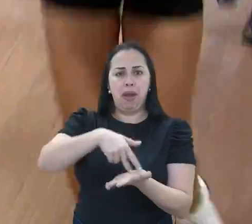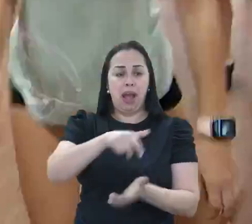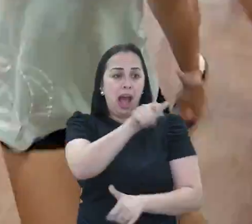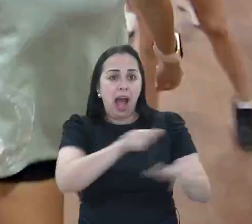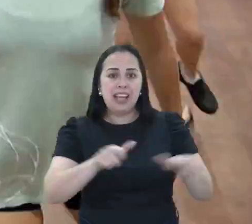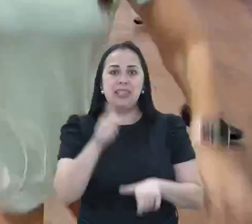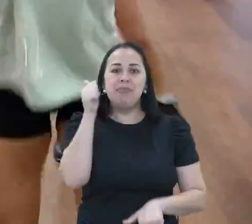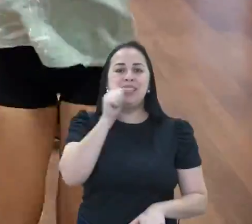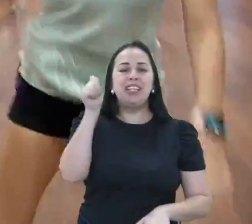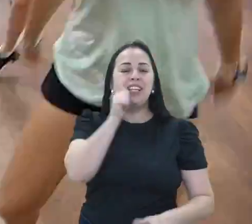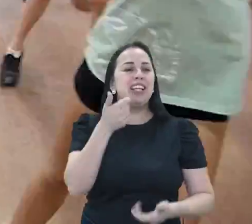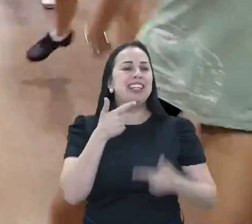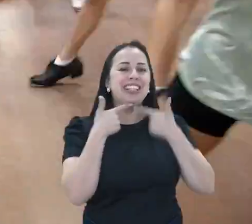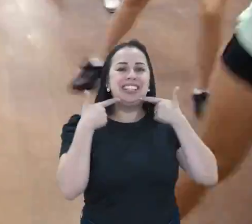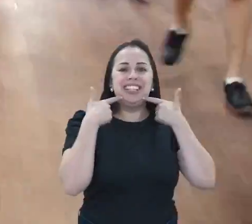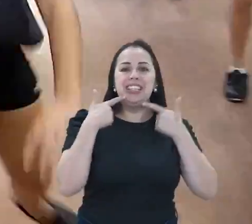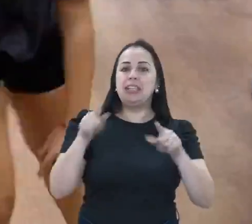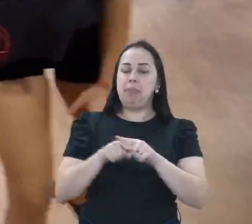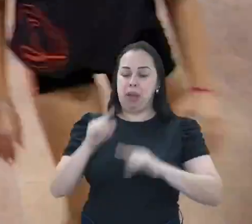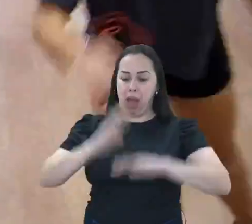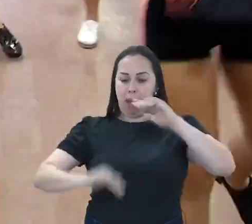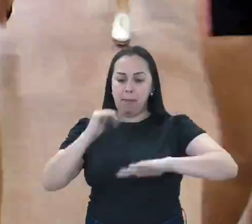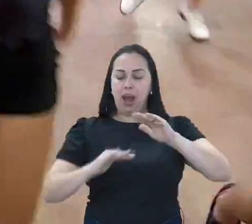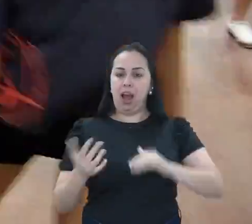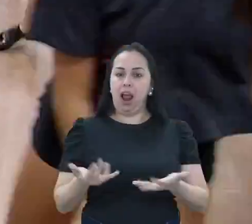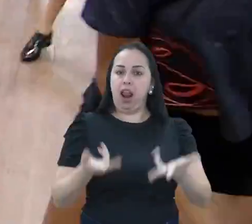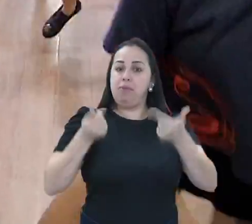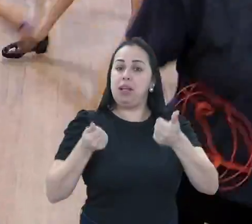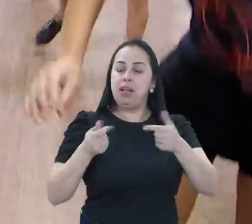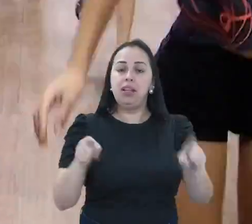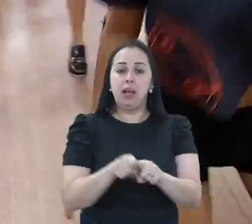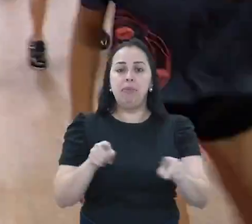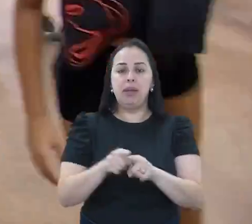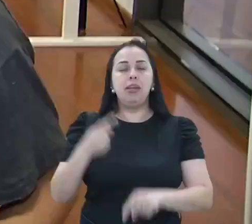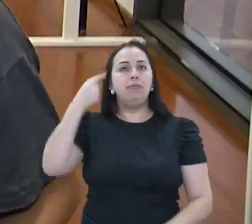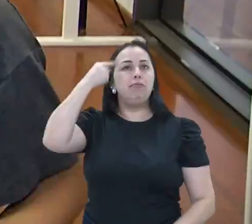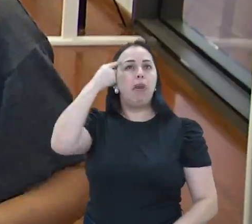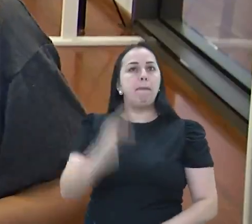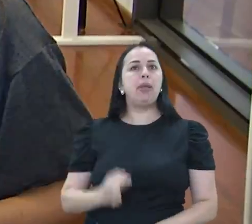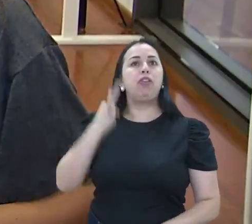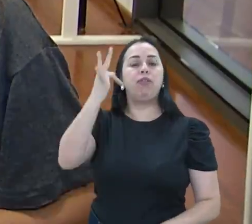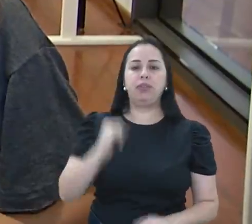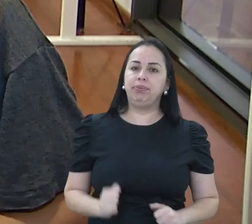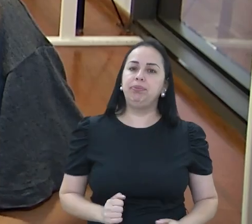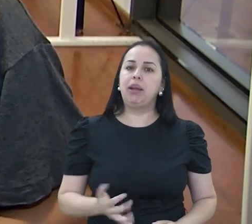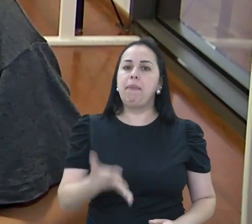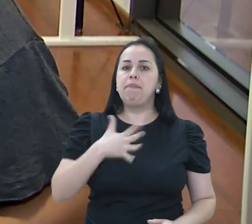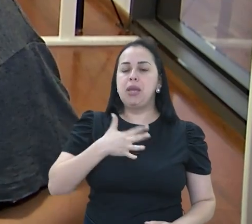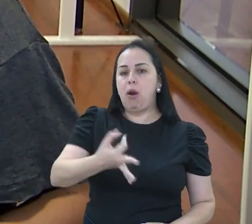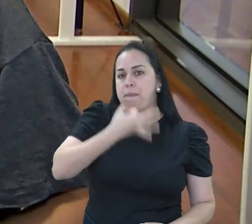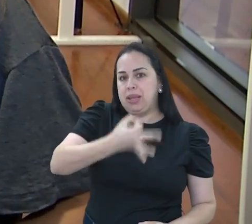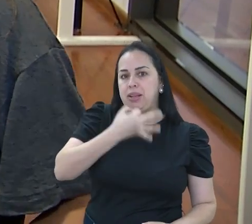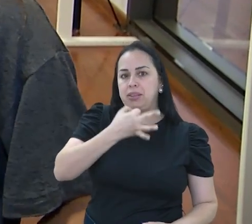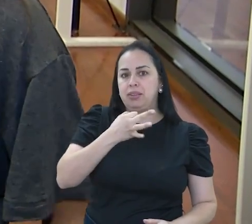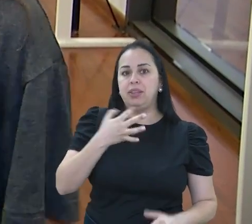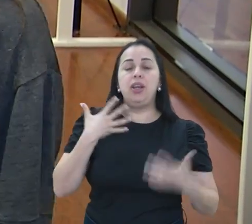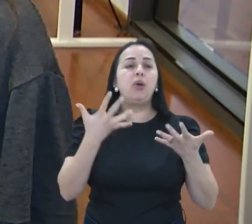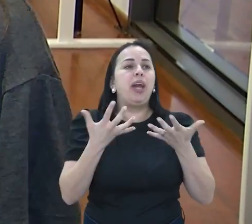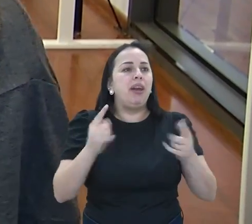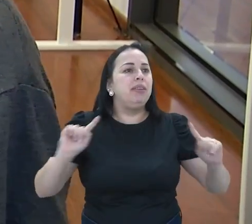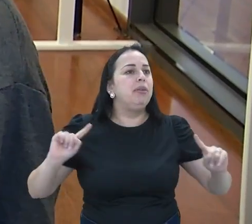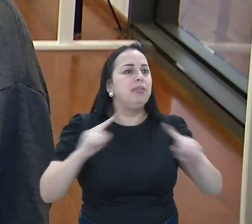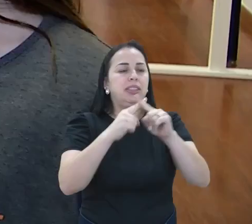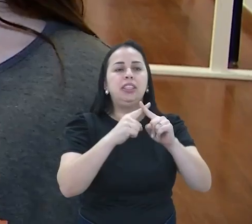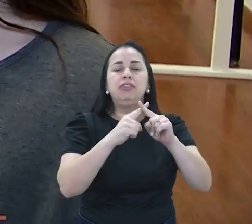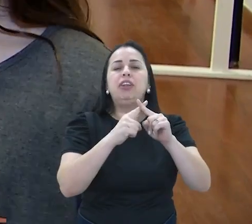as meninas se divertem, desenvolvem habilidades e até fazem planos para o futuro. Eu acho que é, ganhar primeiro lugar no festival,